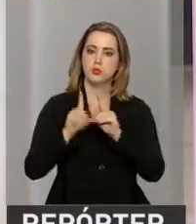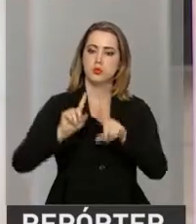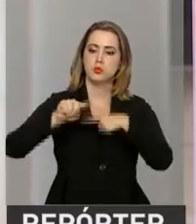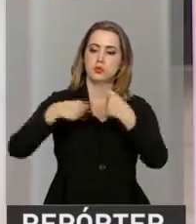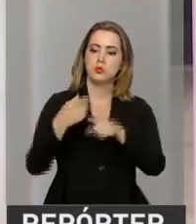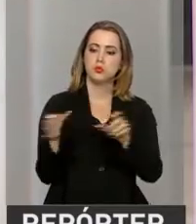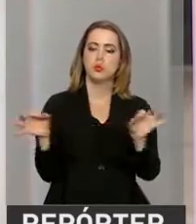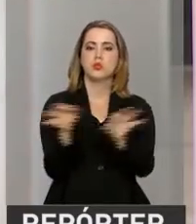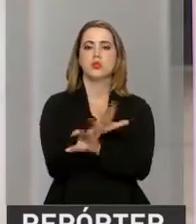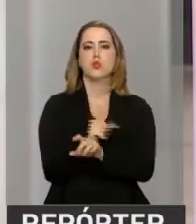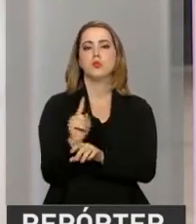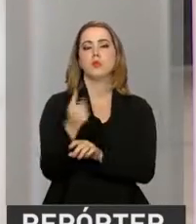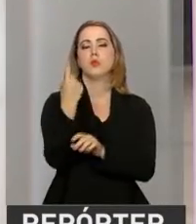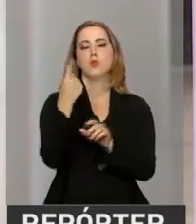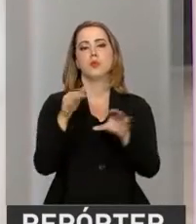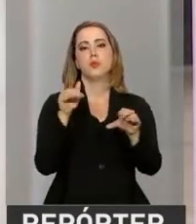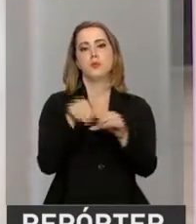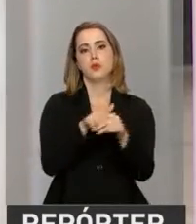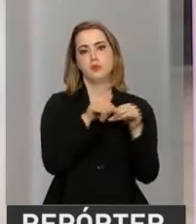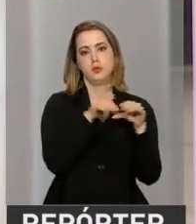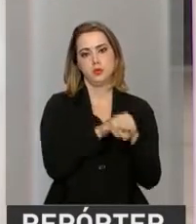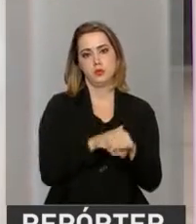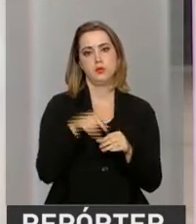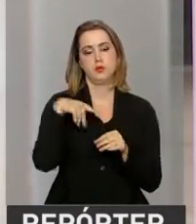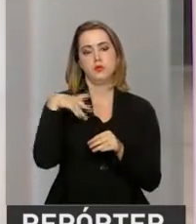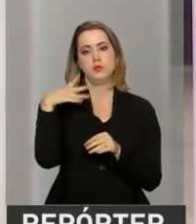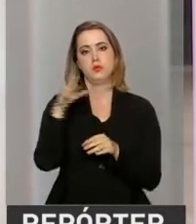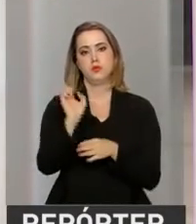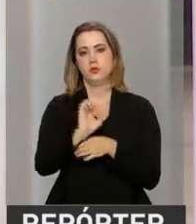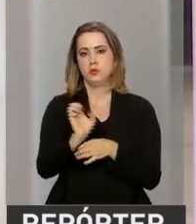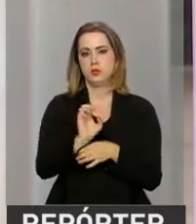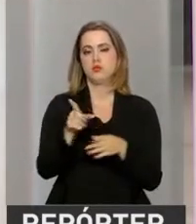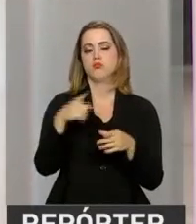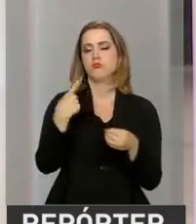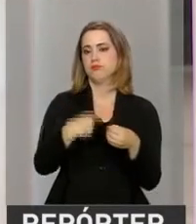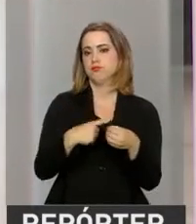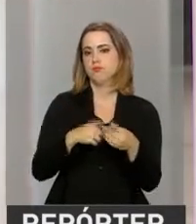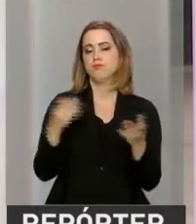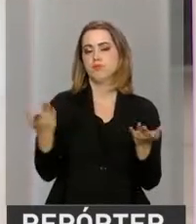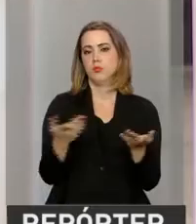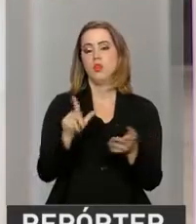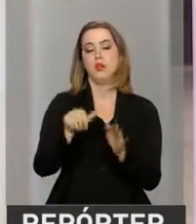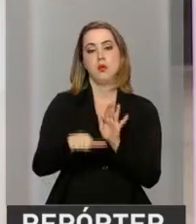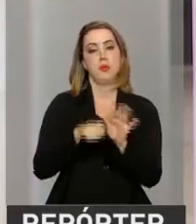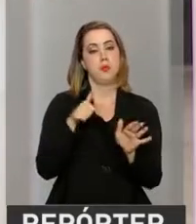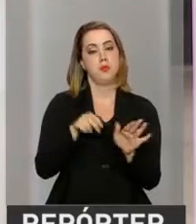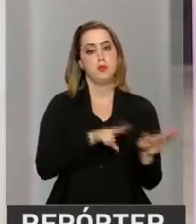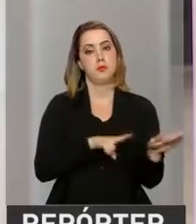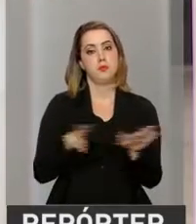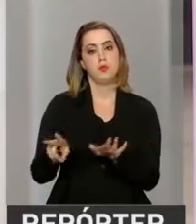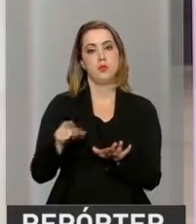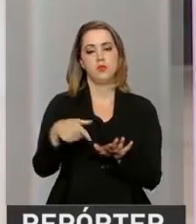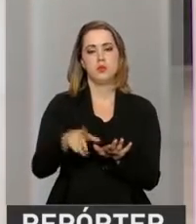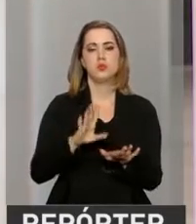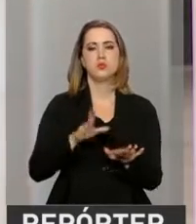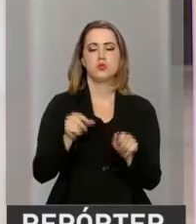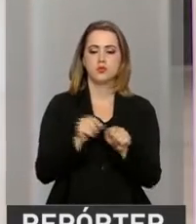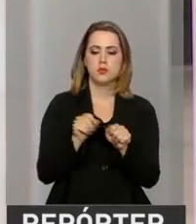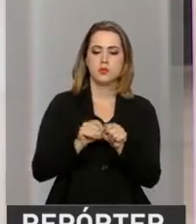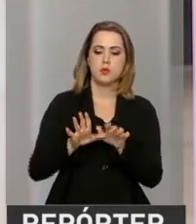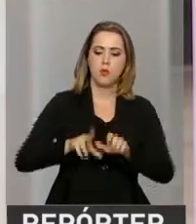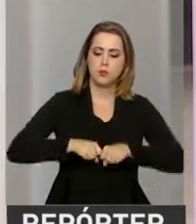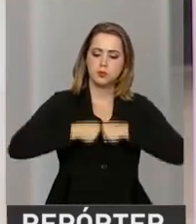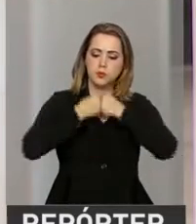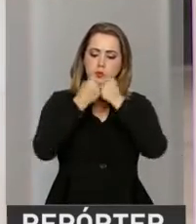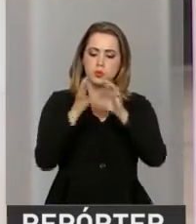turno das eleições municipais, que é o que tirava deputado de Brasília. Vamos na primeira semana já fazer aí um esforço concentrado